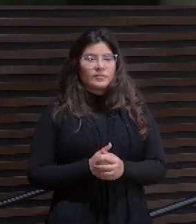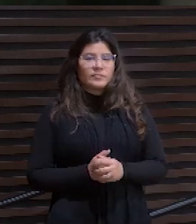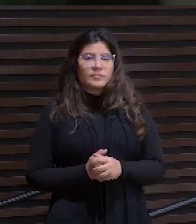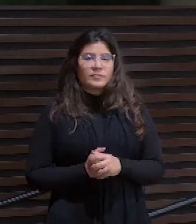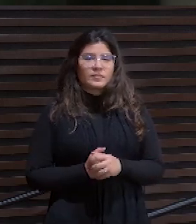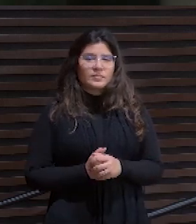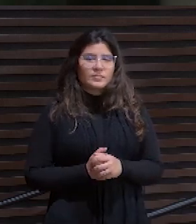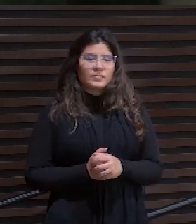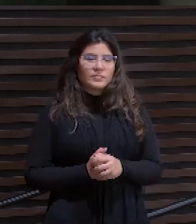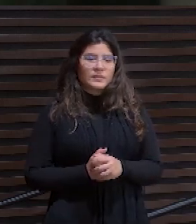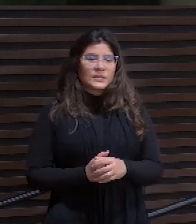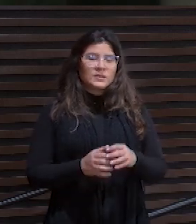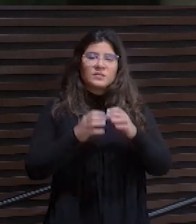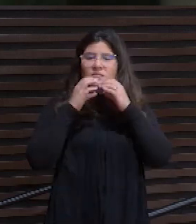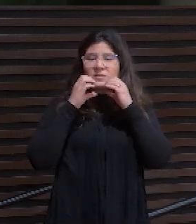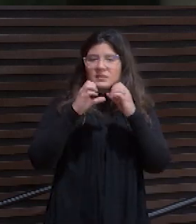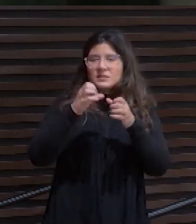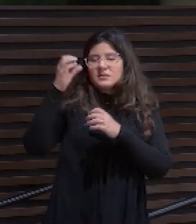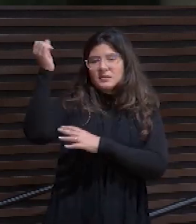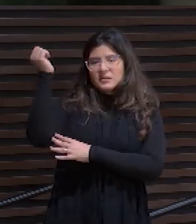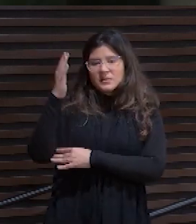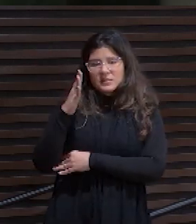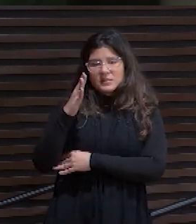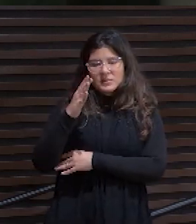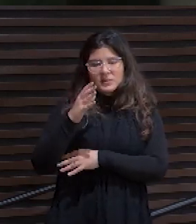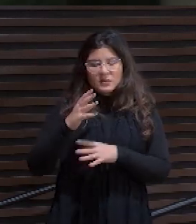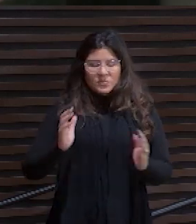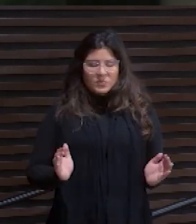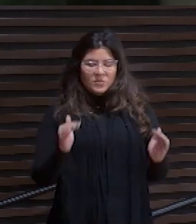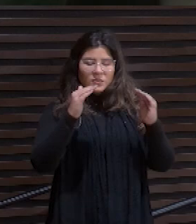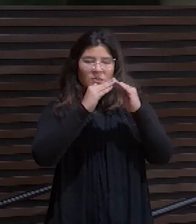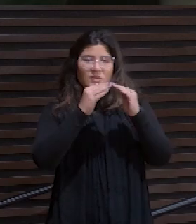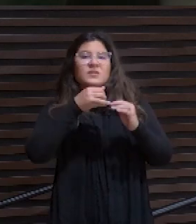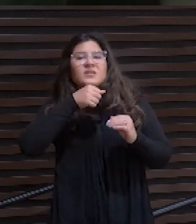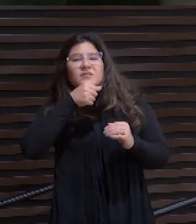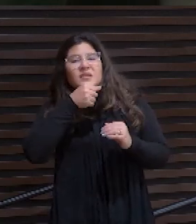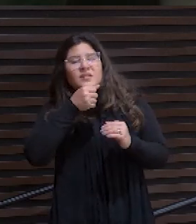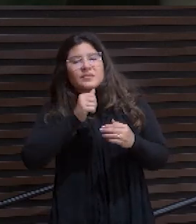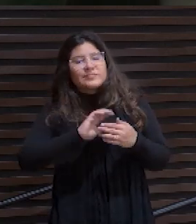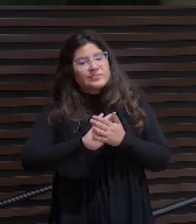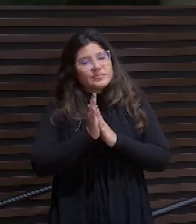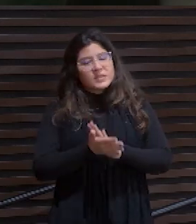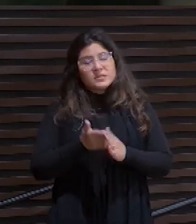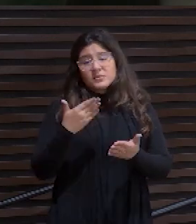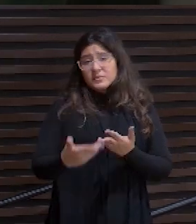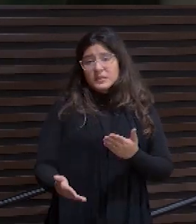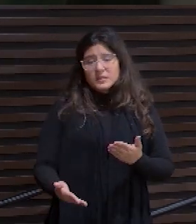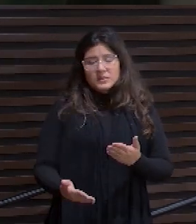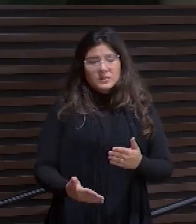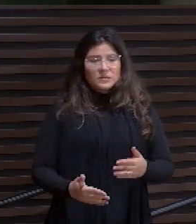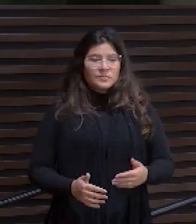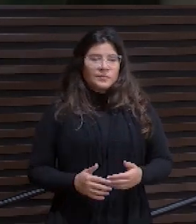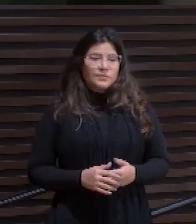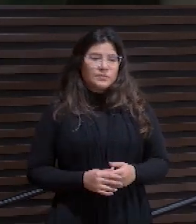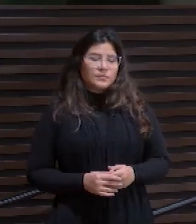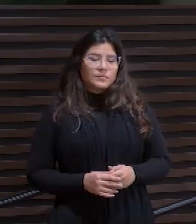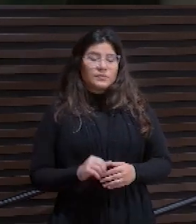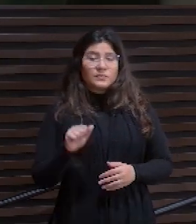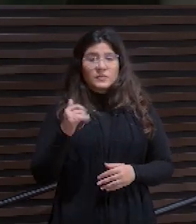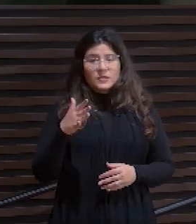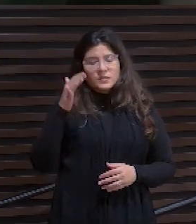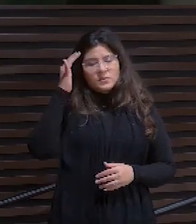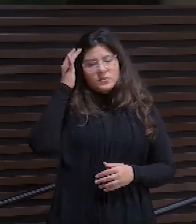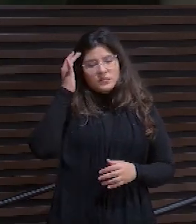e arcaico, vai ser um desperdício total. Você vai perder o odre e vai perder o vinho novo. Então